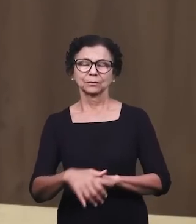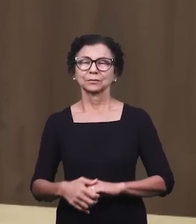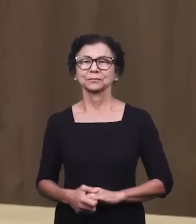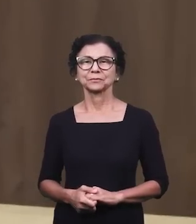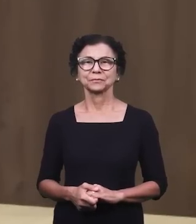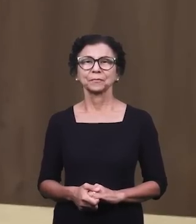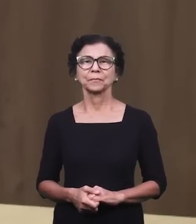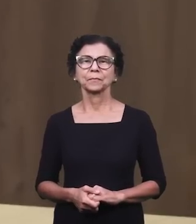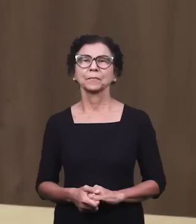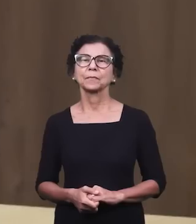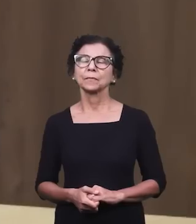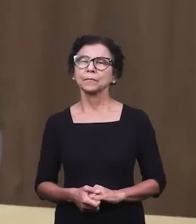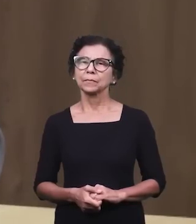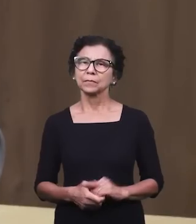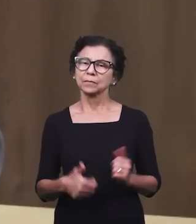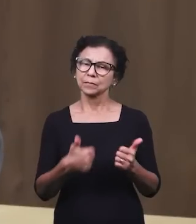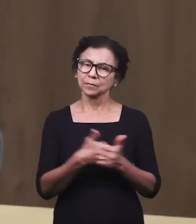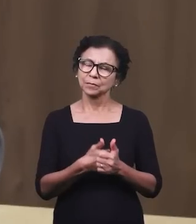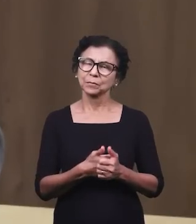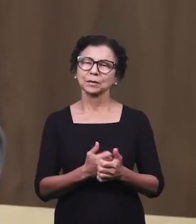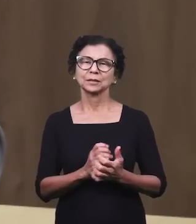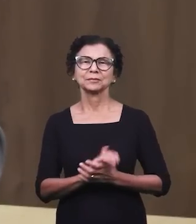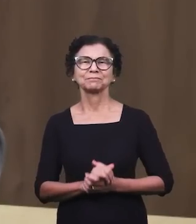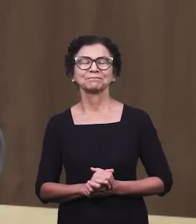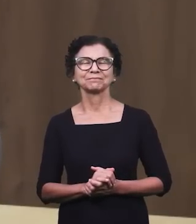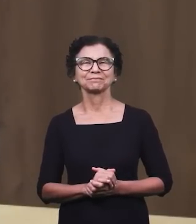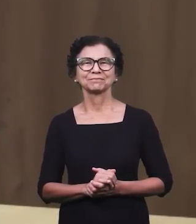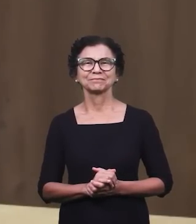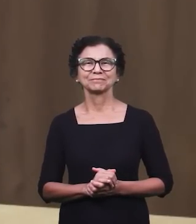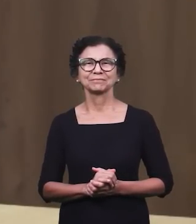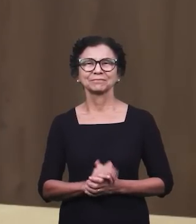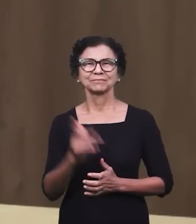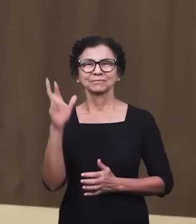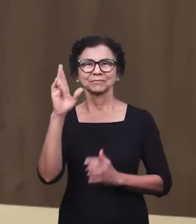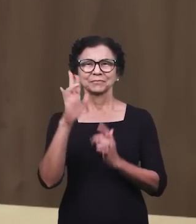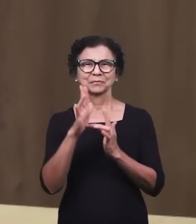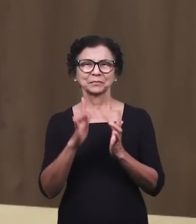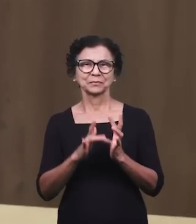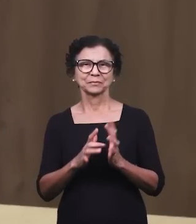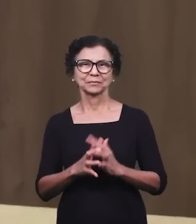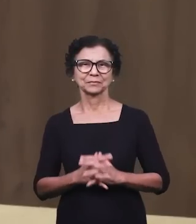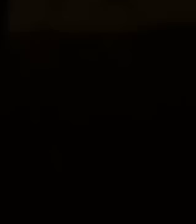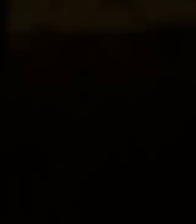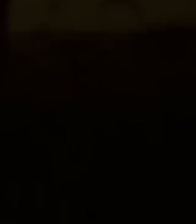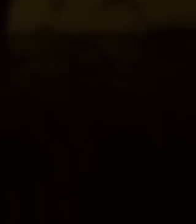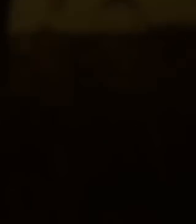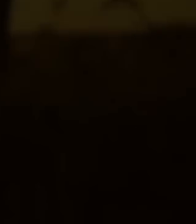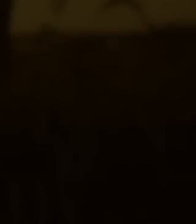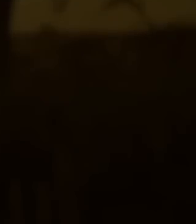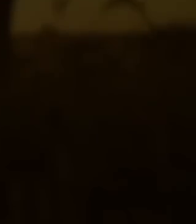tem a condição de continuar acompanhando os conteúdos da sexta-feira conosco. Deus abençoe a todos, a paz do Senhor Jesus.